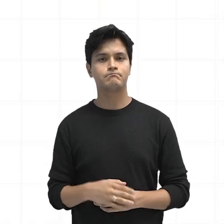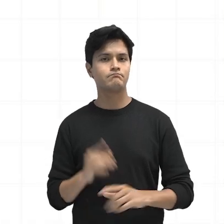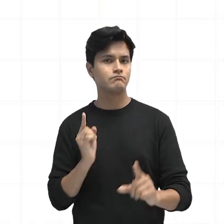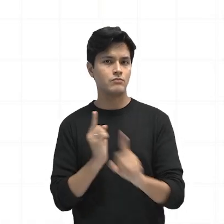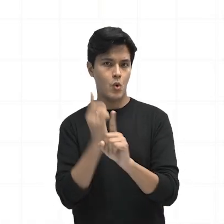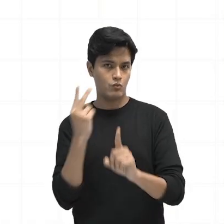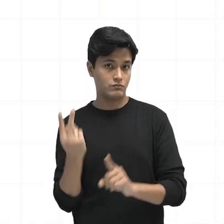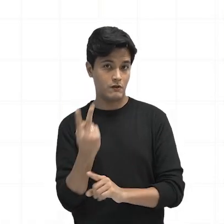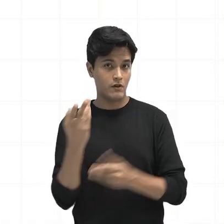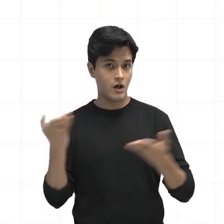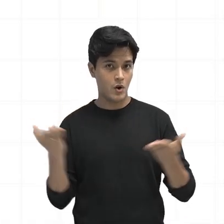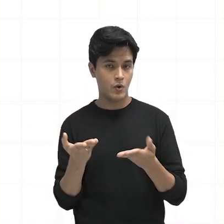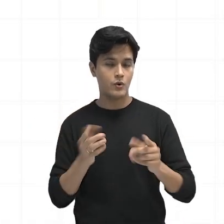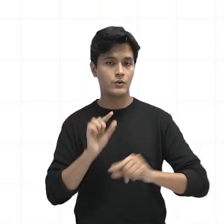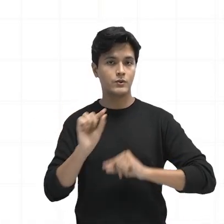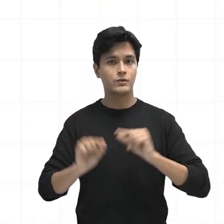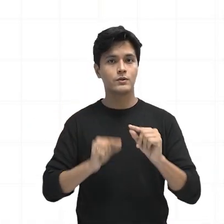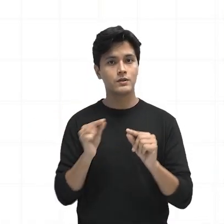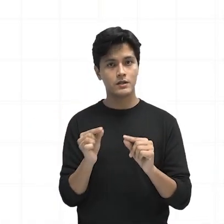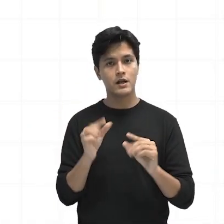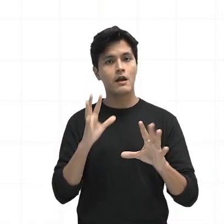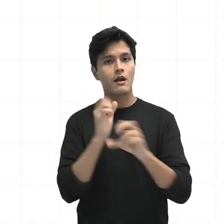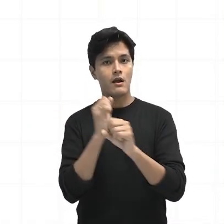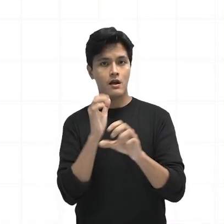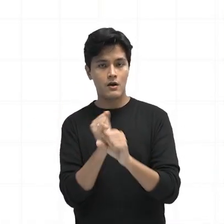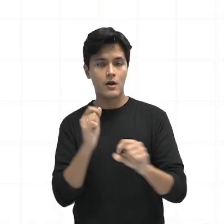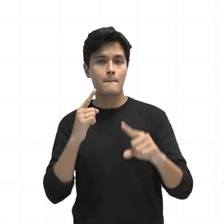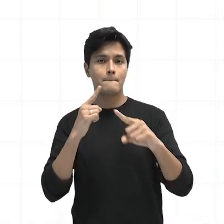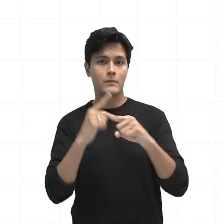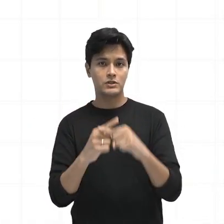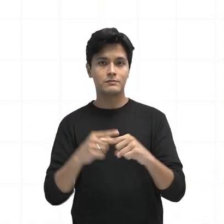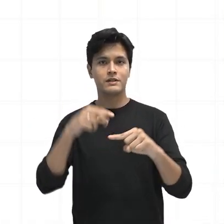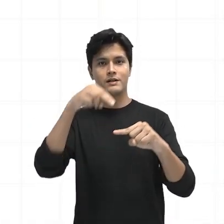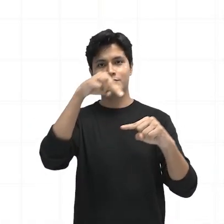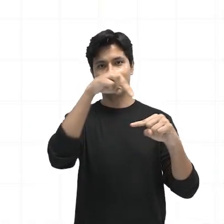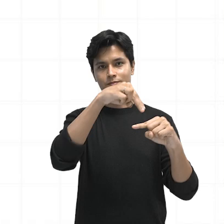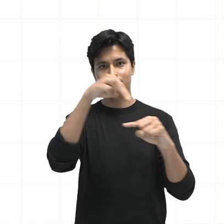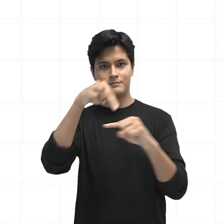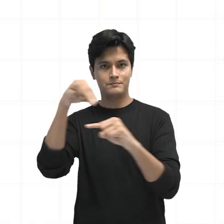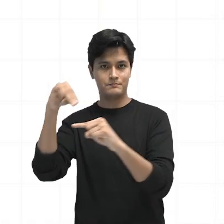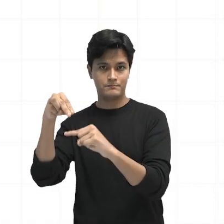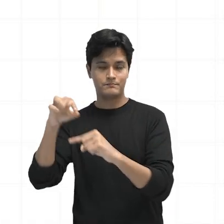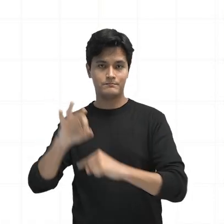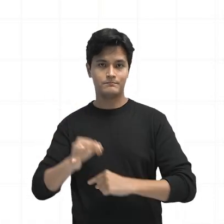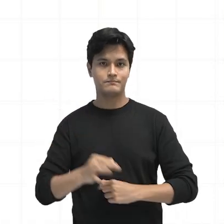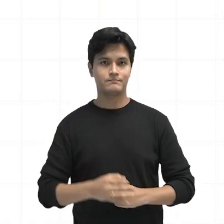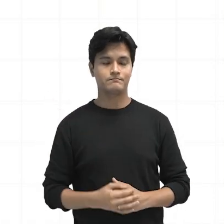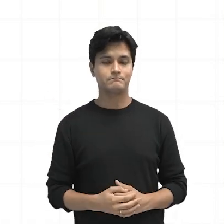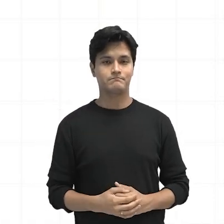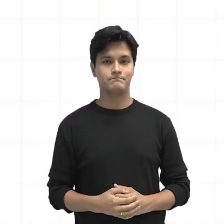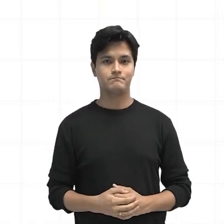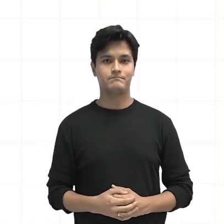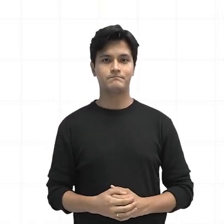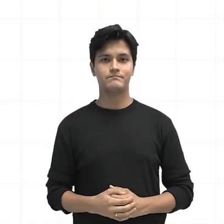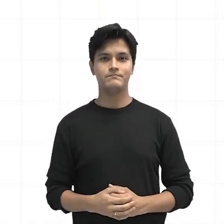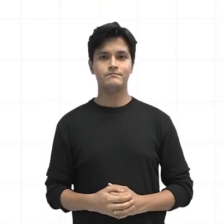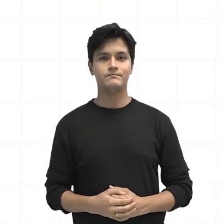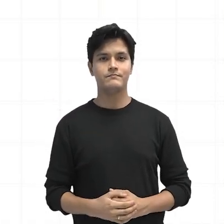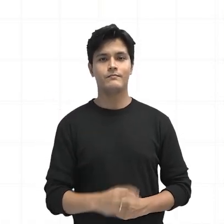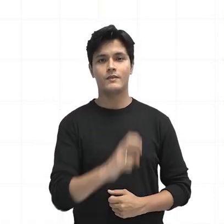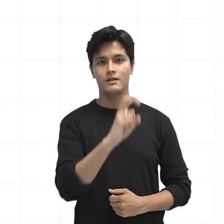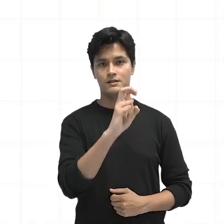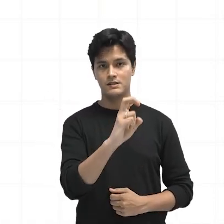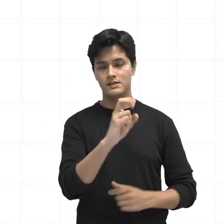vamos multiplicá-los agora pelos seus numeradores respectivos, tá bom? Então vejamos.